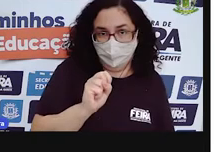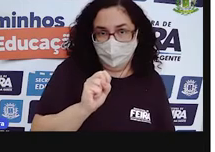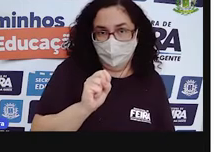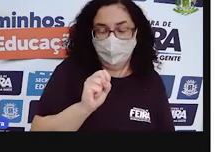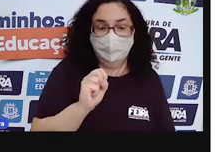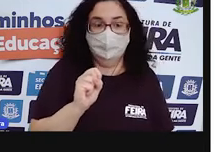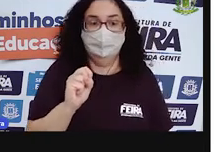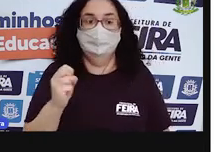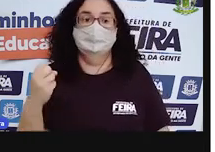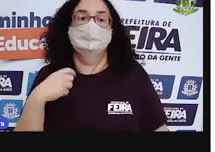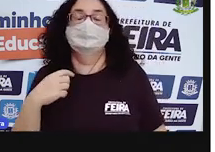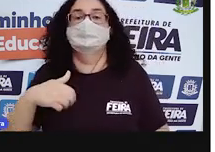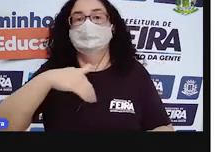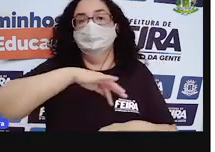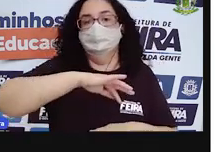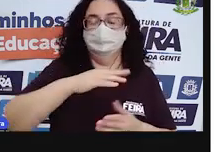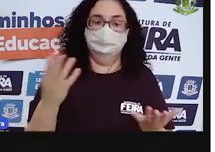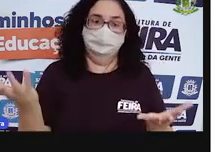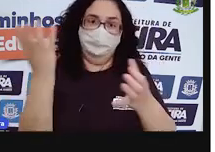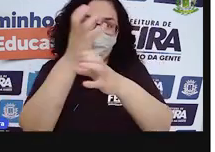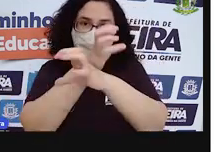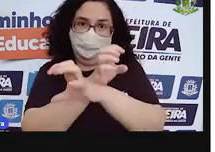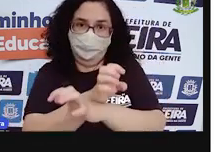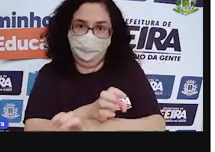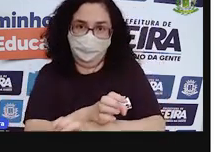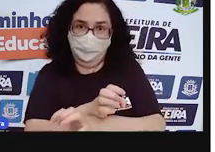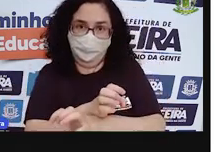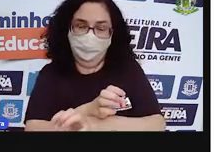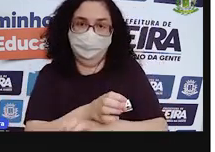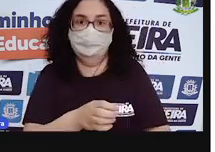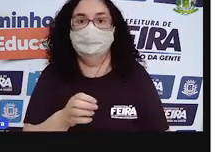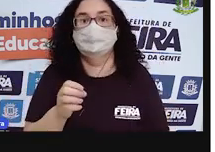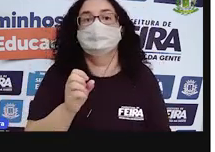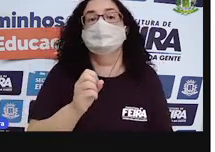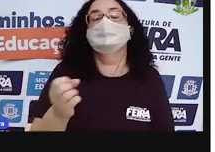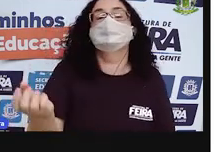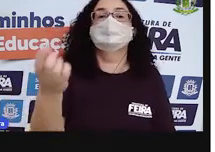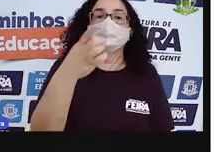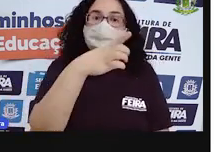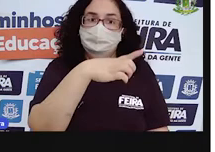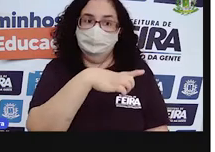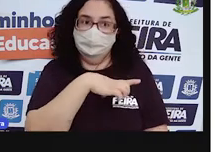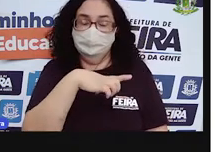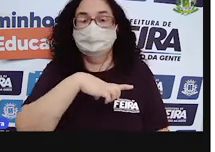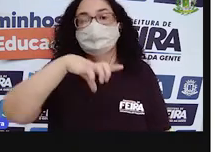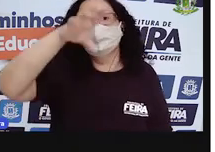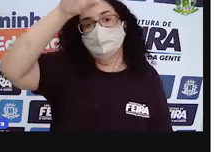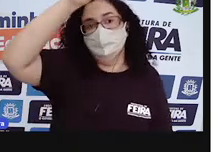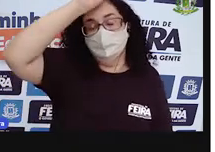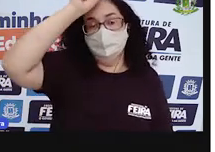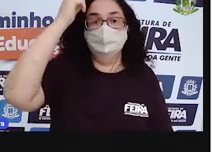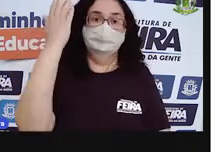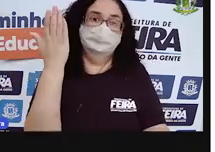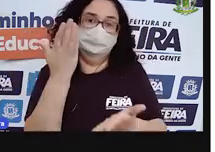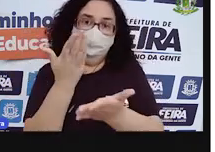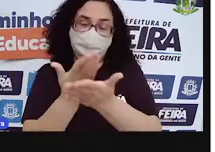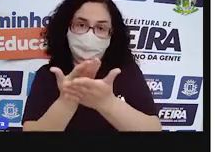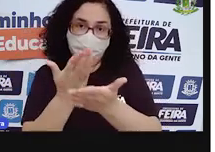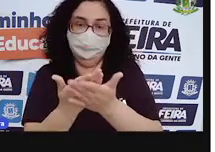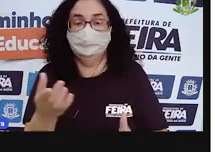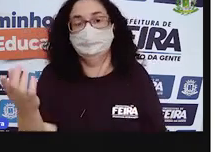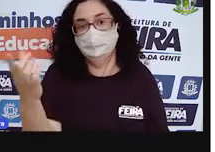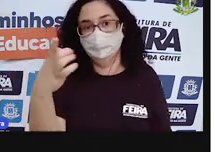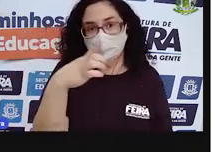nossa queridíssima Princesa do Sertão bom que é que a gente vai aprender nessa aula a gente